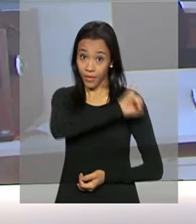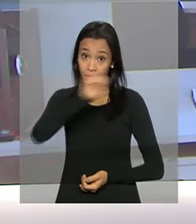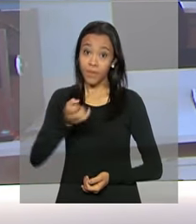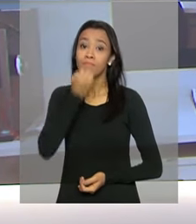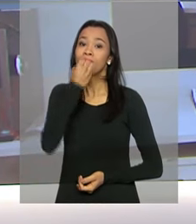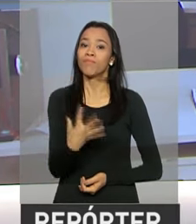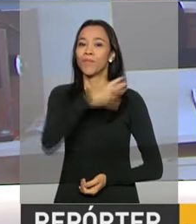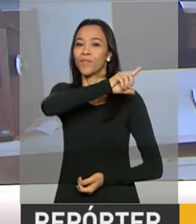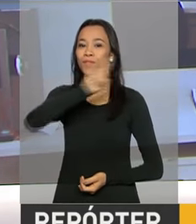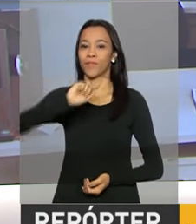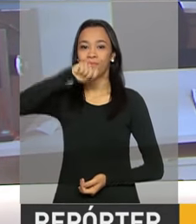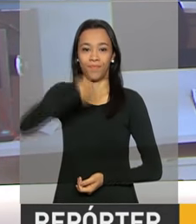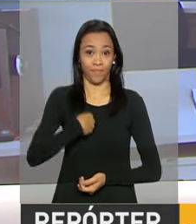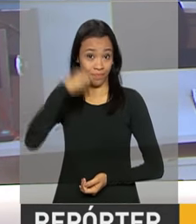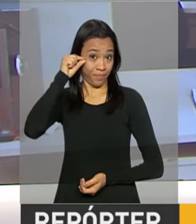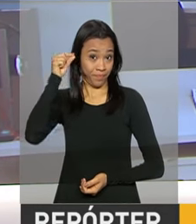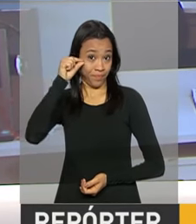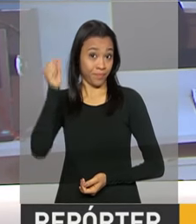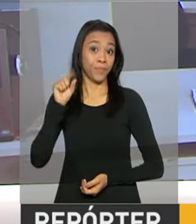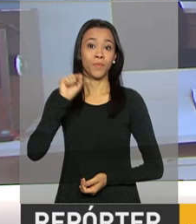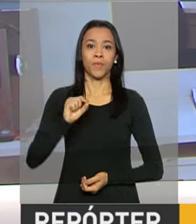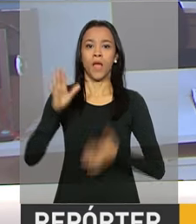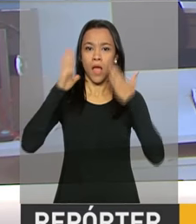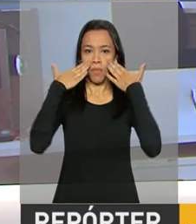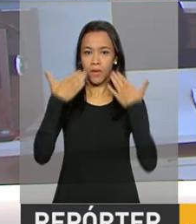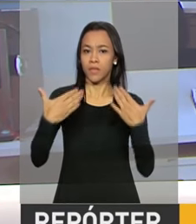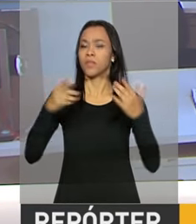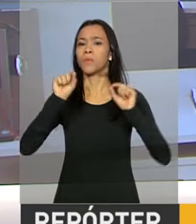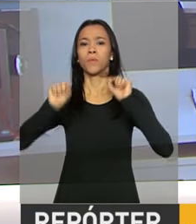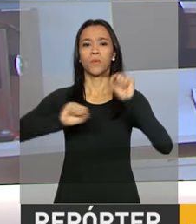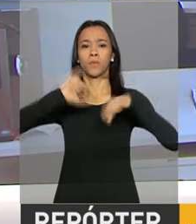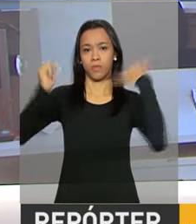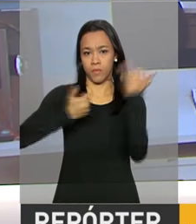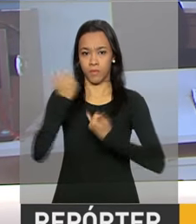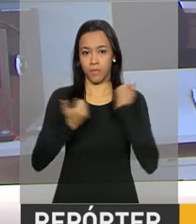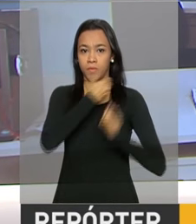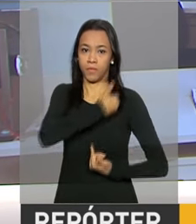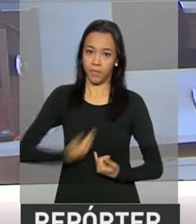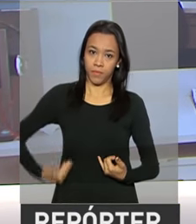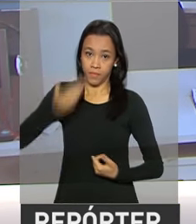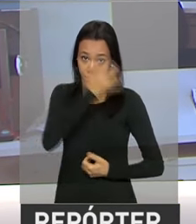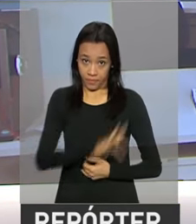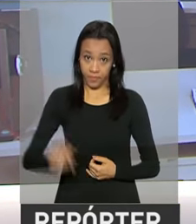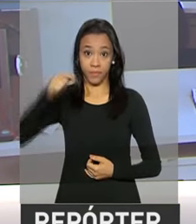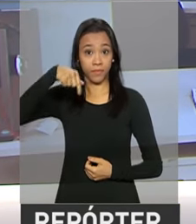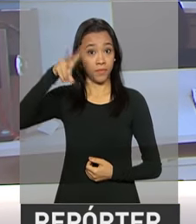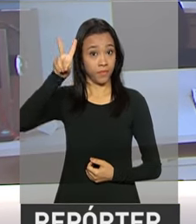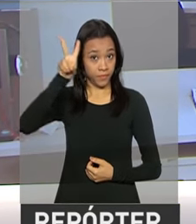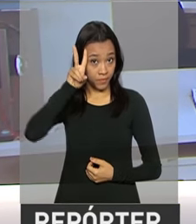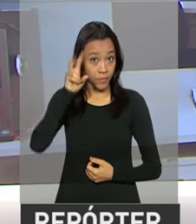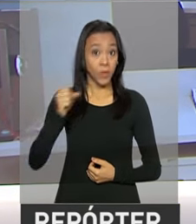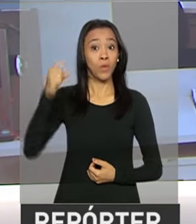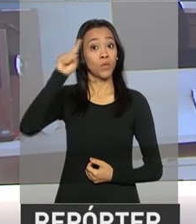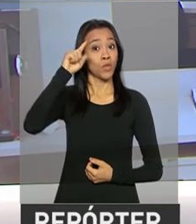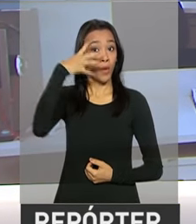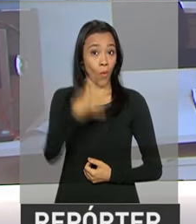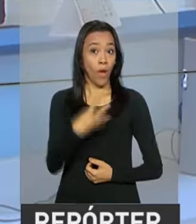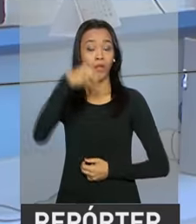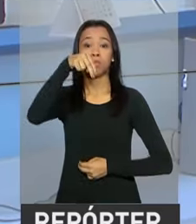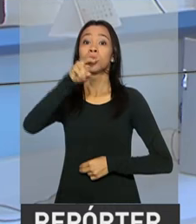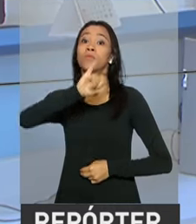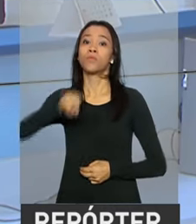Olá, bom dia. Eu sou Daniele Popov, o repórter NBR está no ar com as notícias do governo federal desta segunda-feira, 4 de